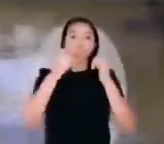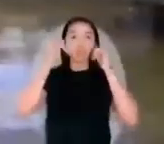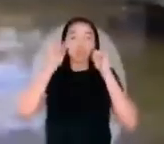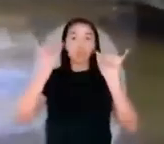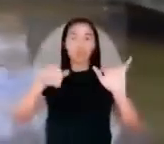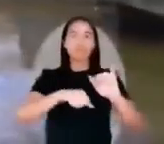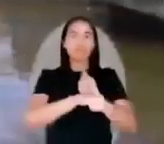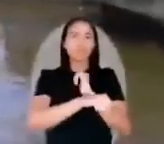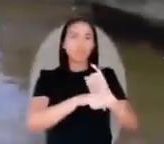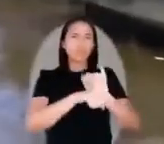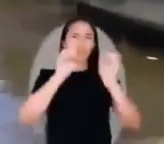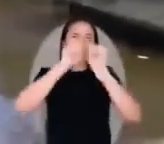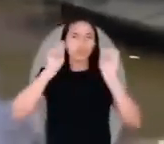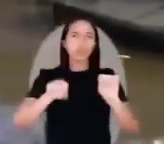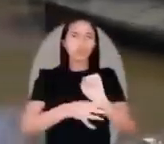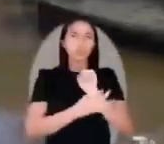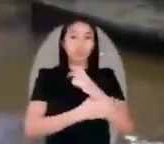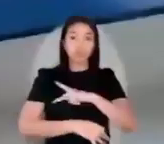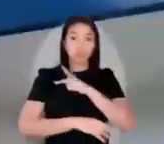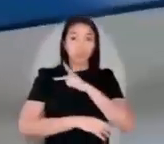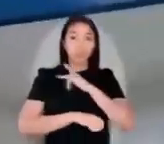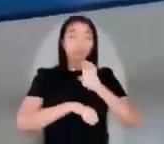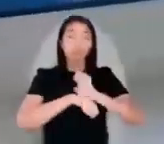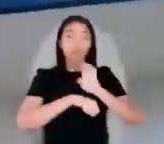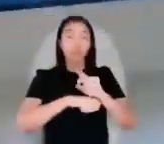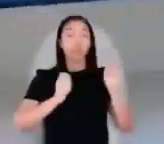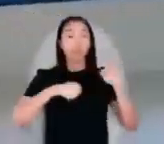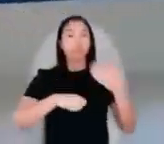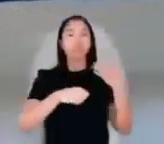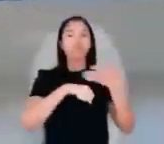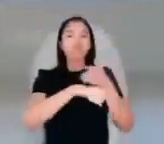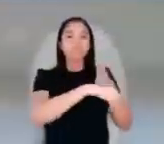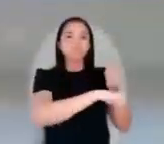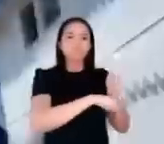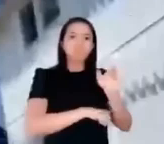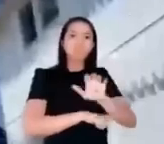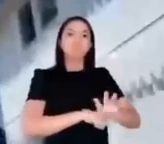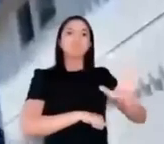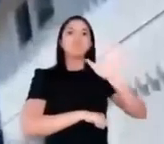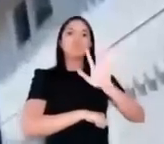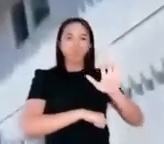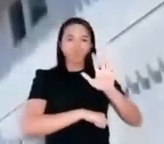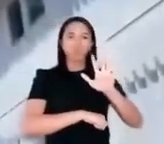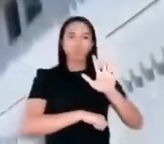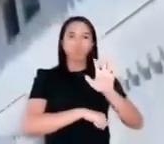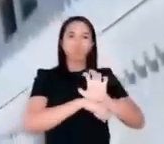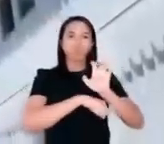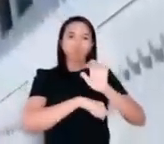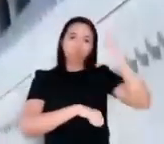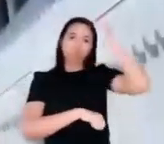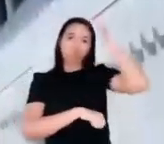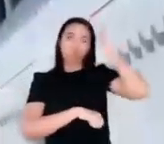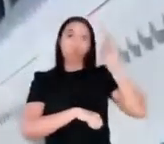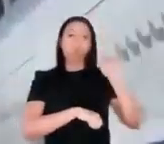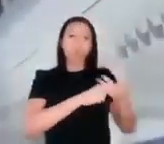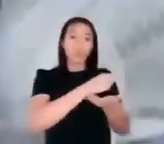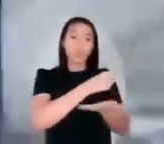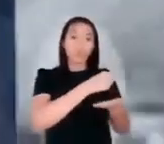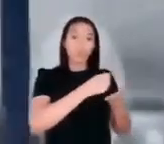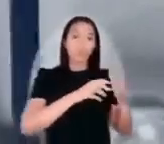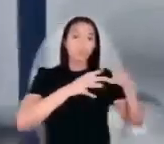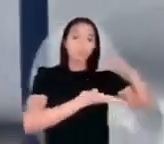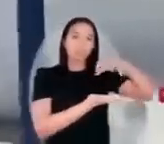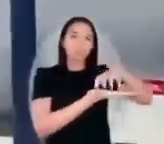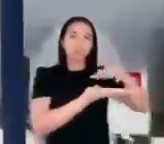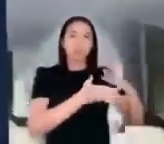Esta é uma estratégia do Sistema de Segurança Pública do Estado de poder estar presente em todas as regiões e com esta base